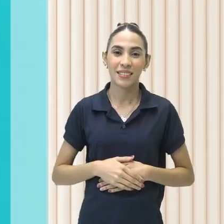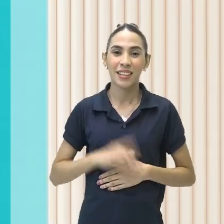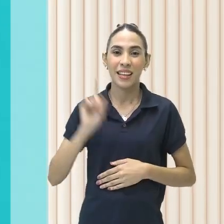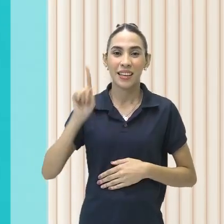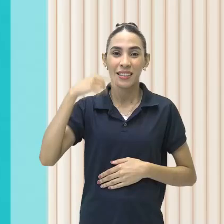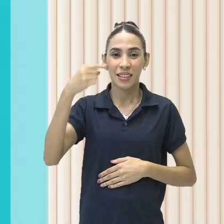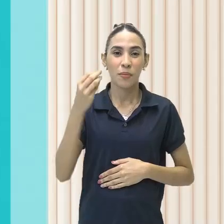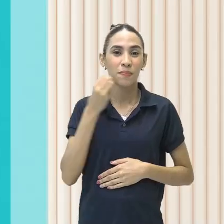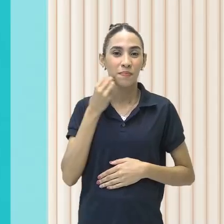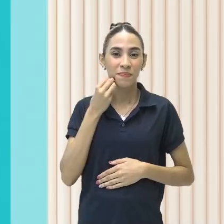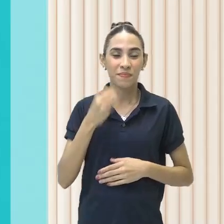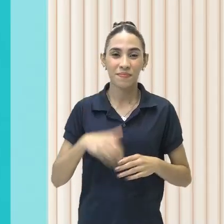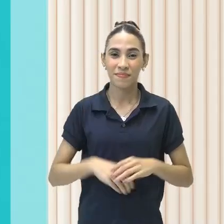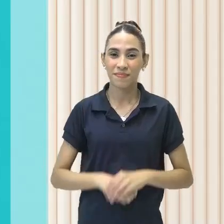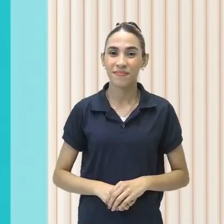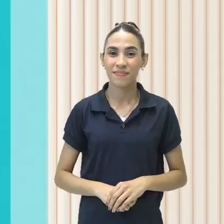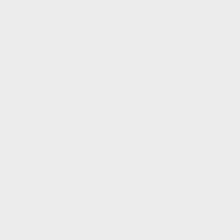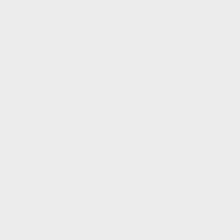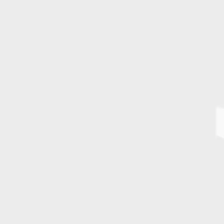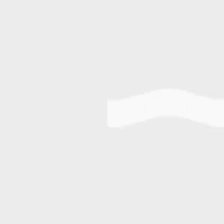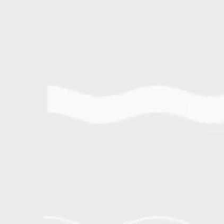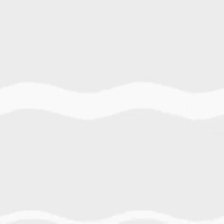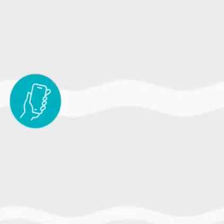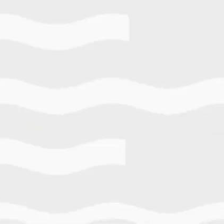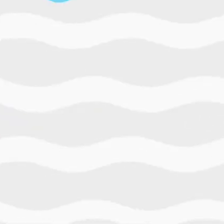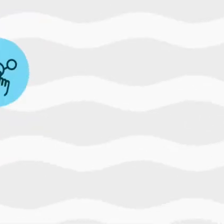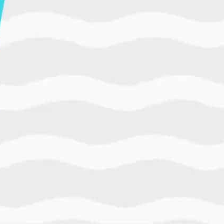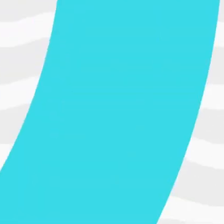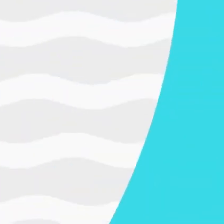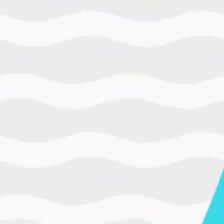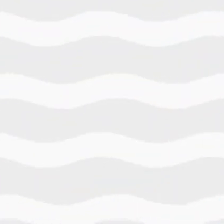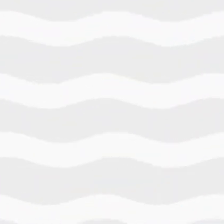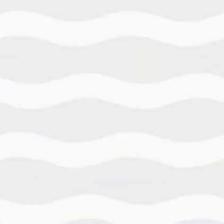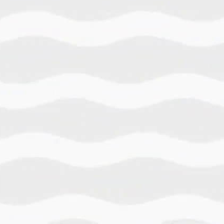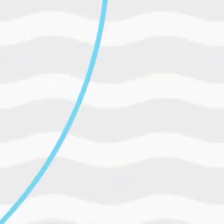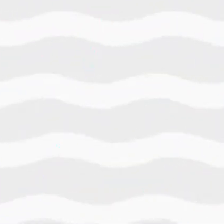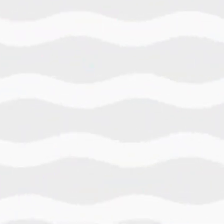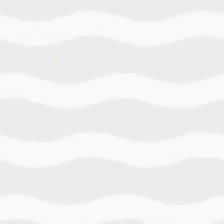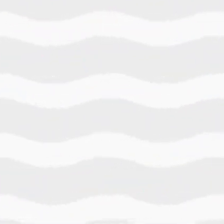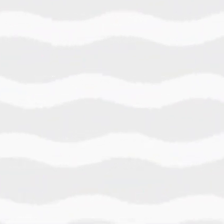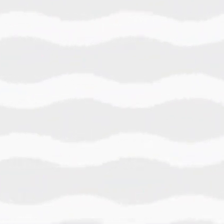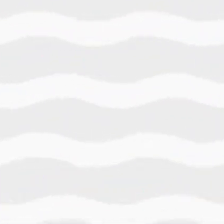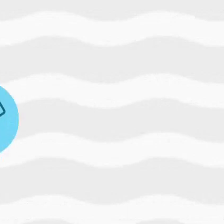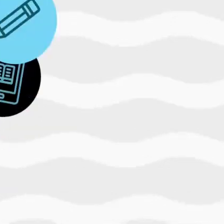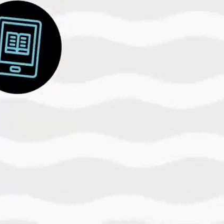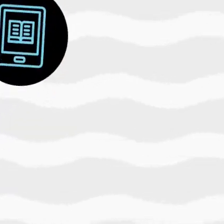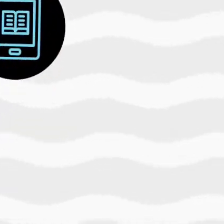Até a próxima. Tchau, tchau.